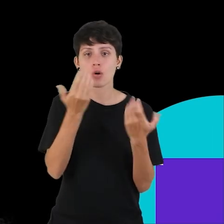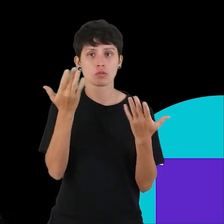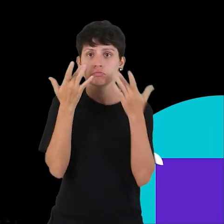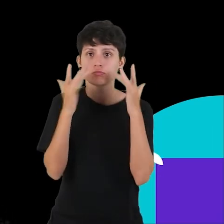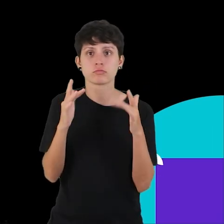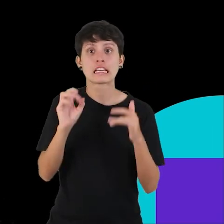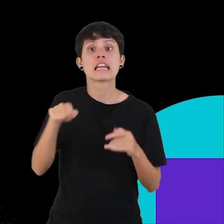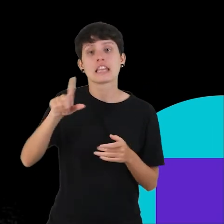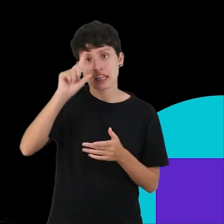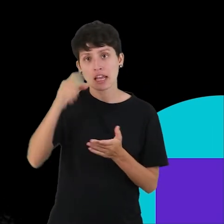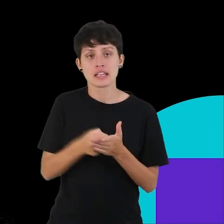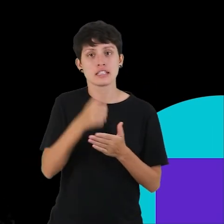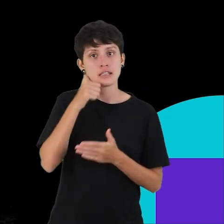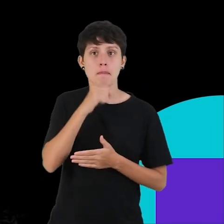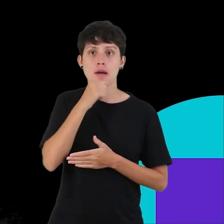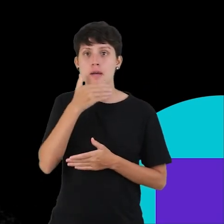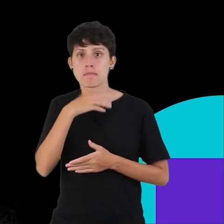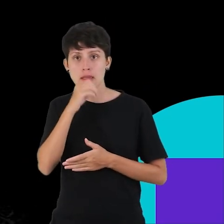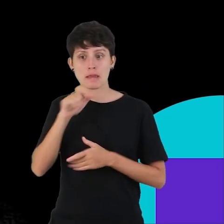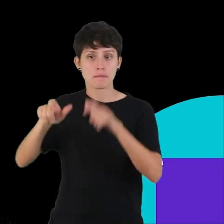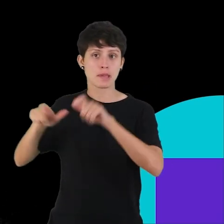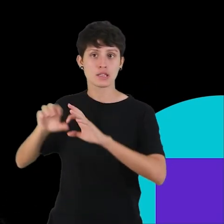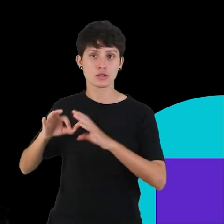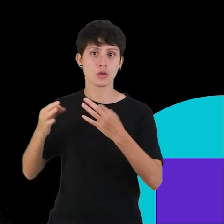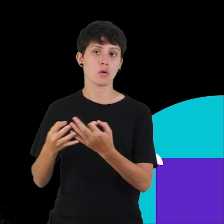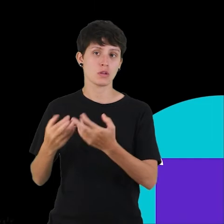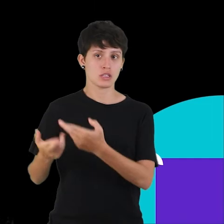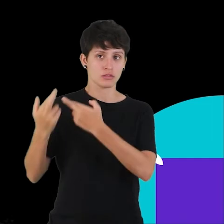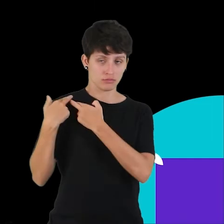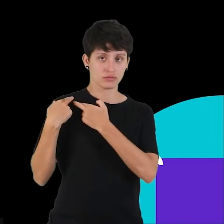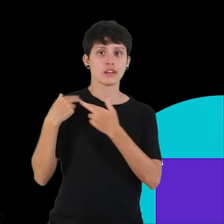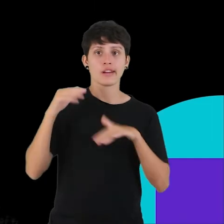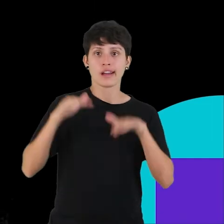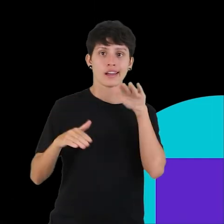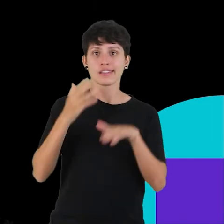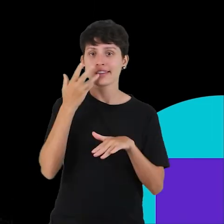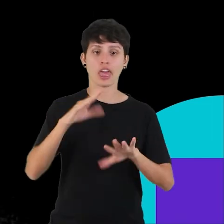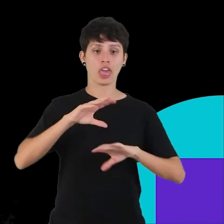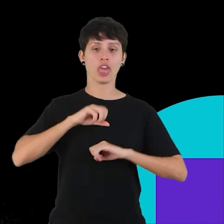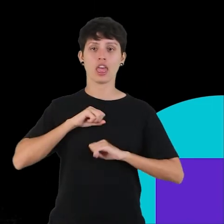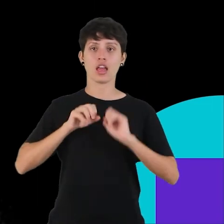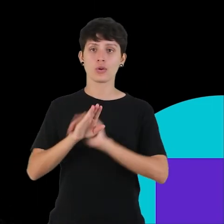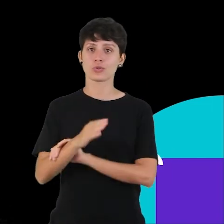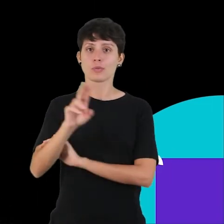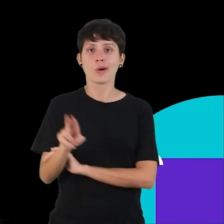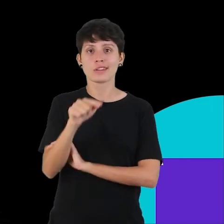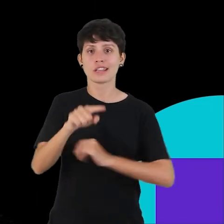são fatores de risco para a obesidade, são os vetores da obesidade, como disse aquele professor no documentário.